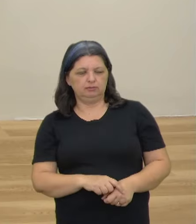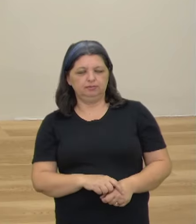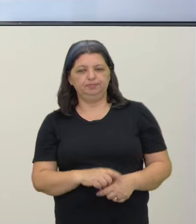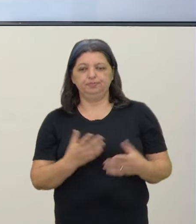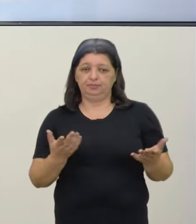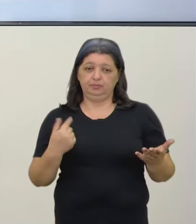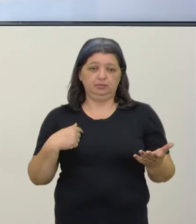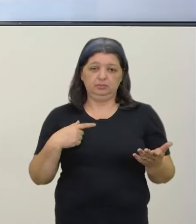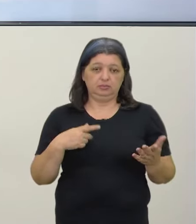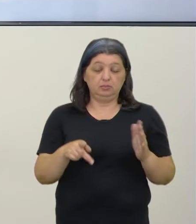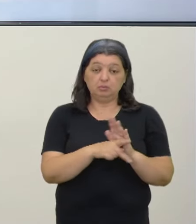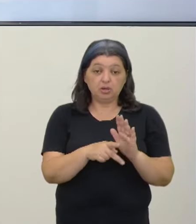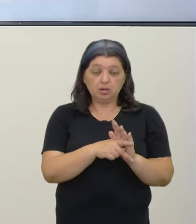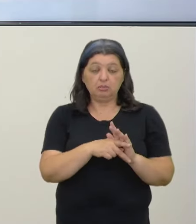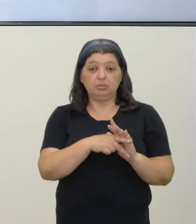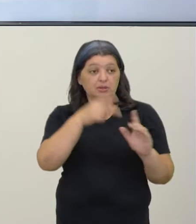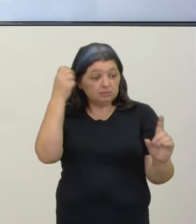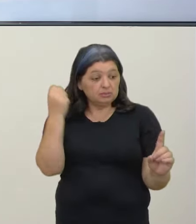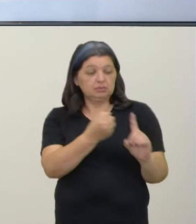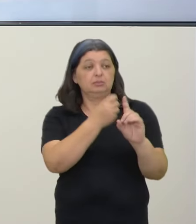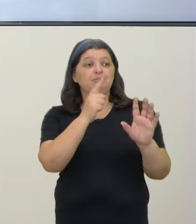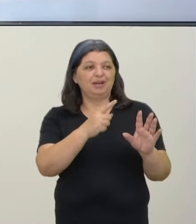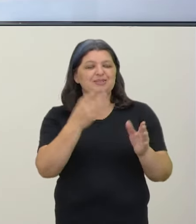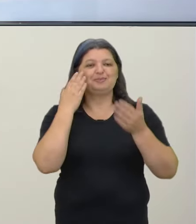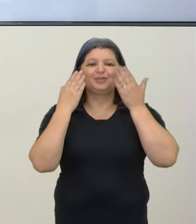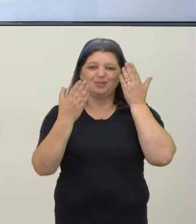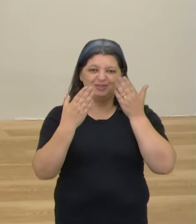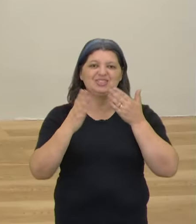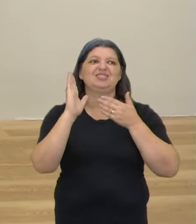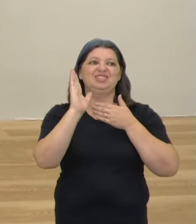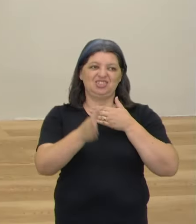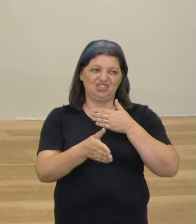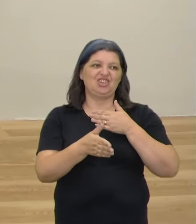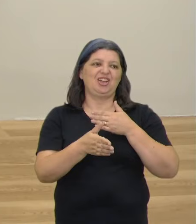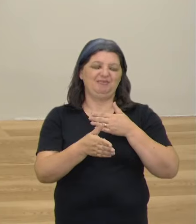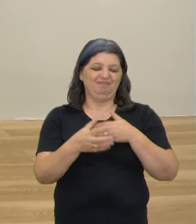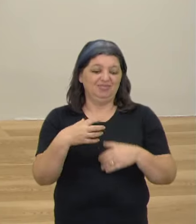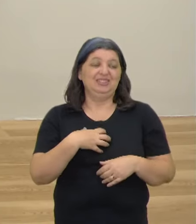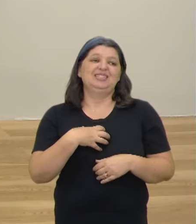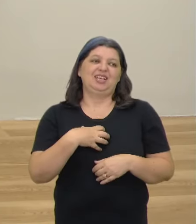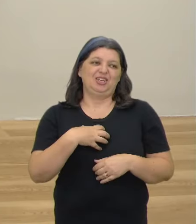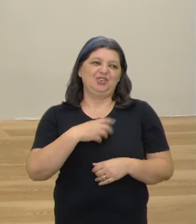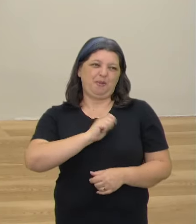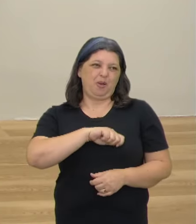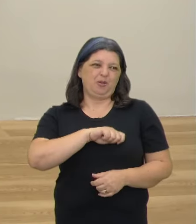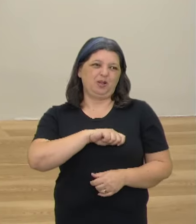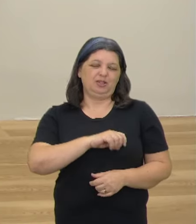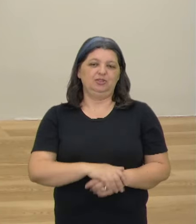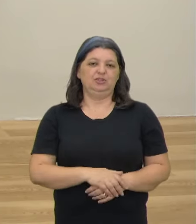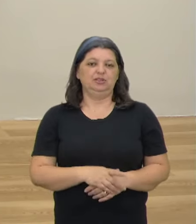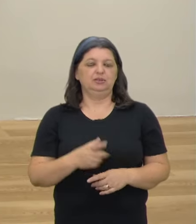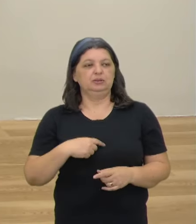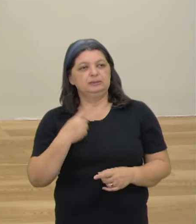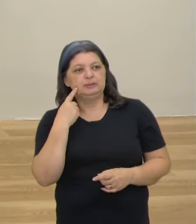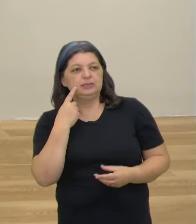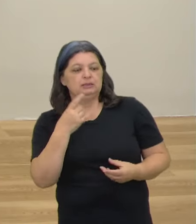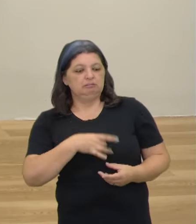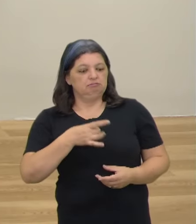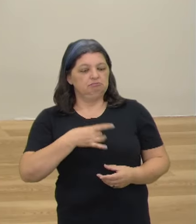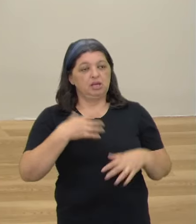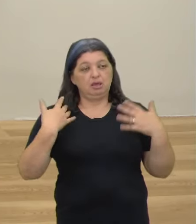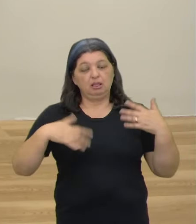Eu não estou agredindo ele, mas psicologicamente eu estou fazendo mal para ele. Né? Eu estou fingindo medo ou